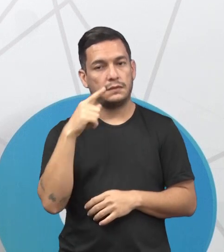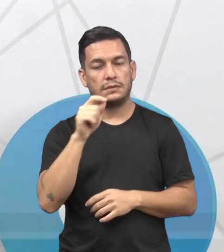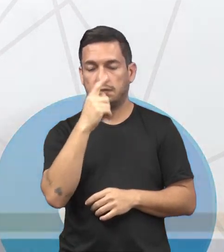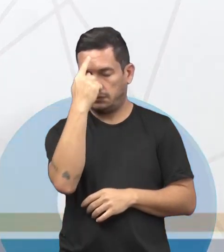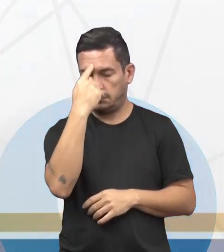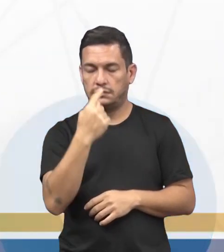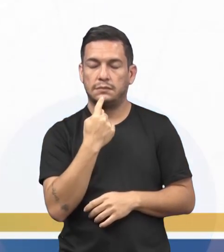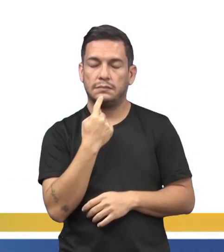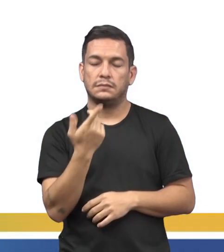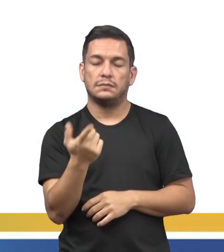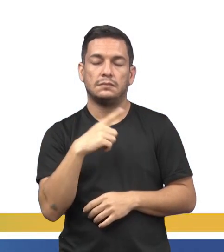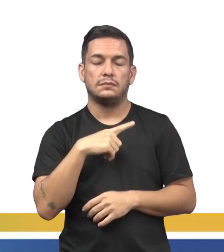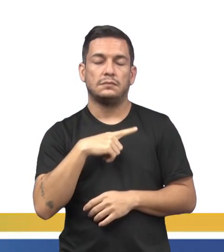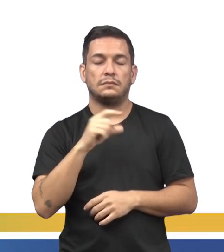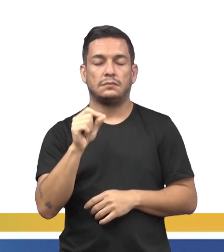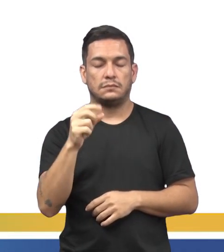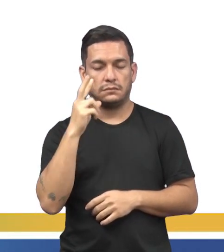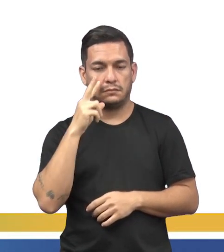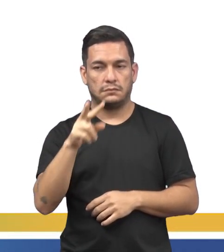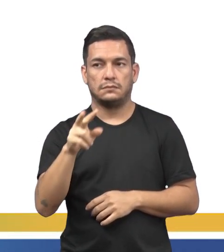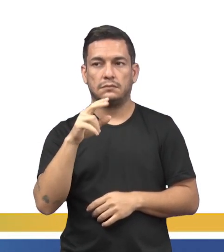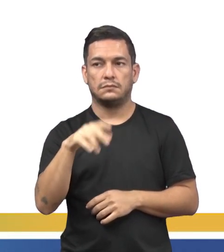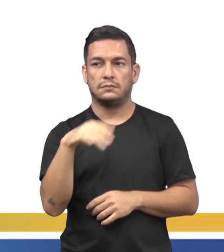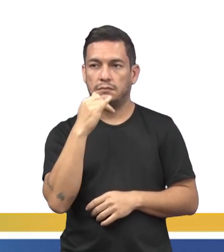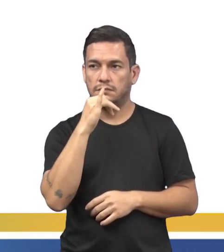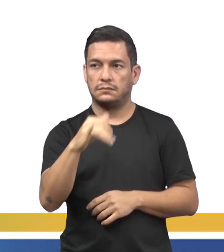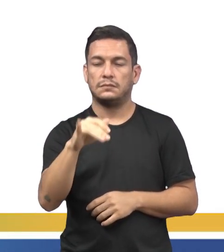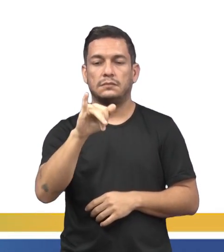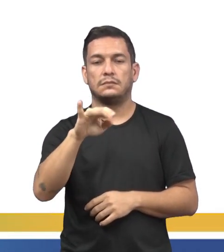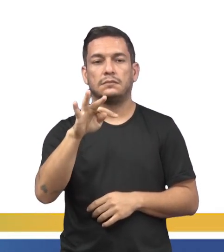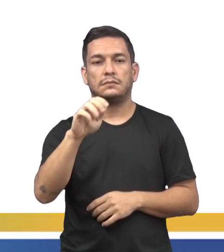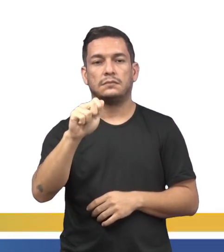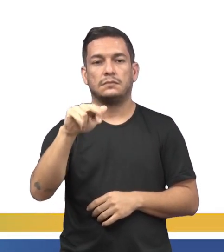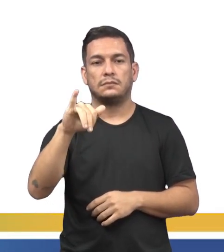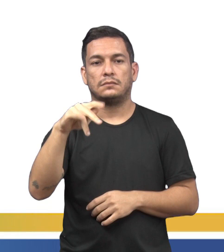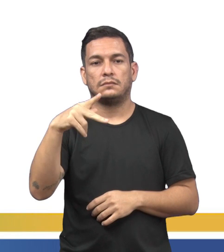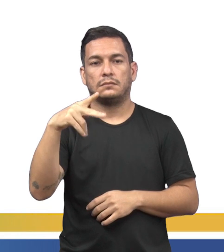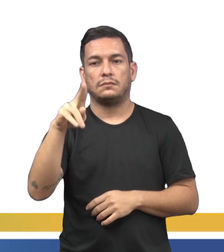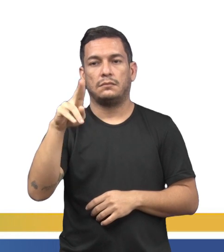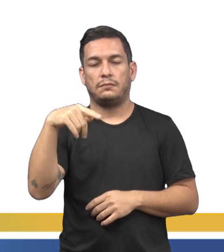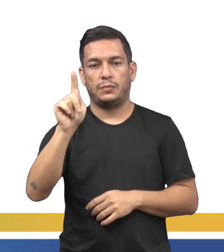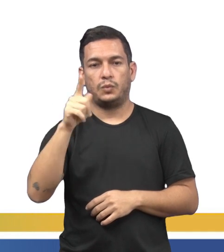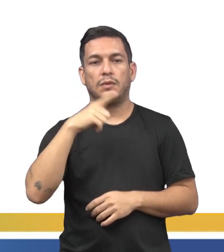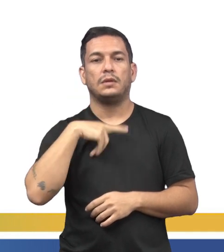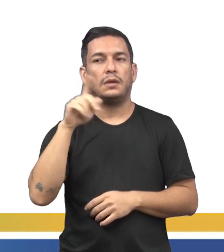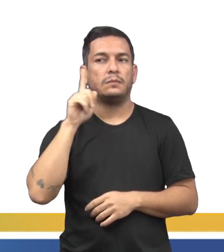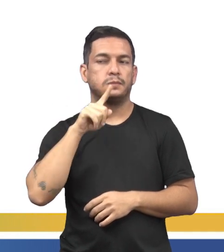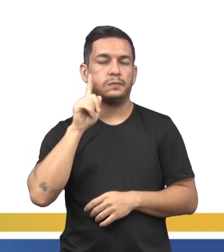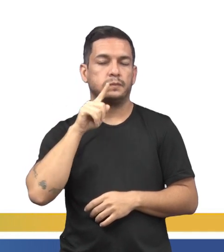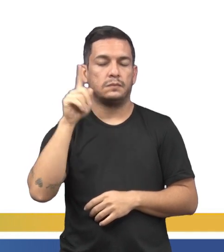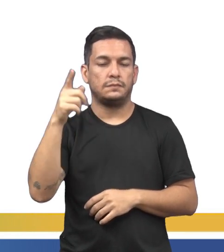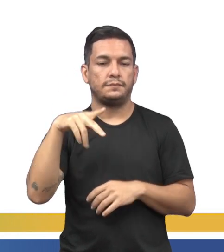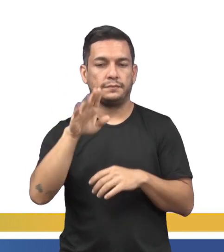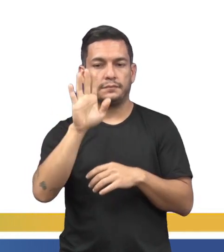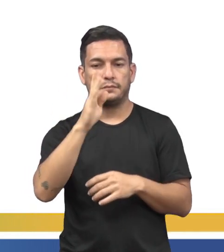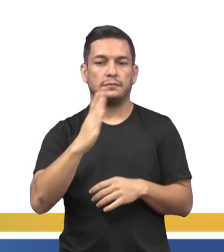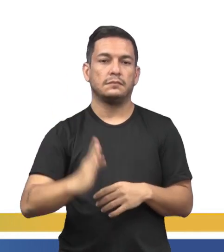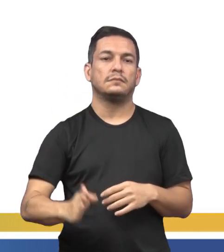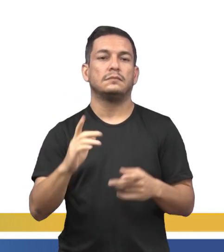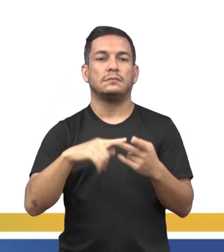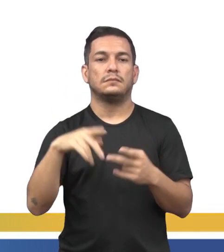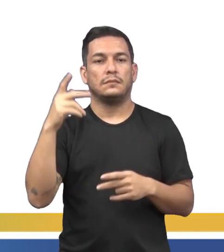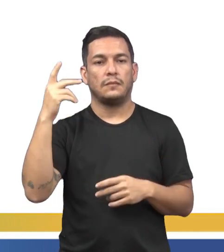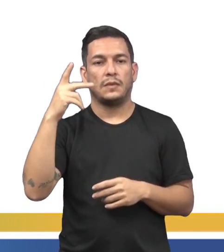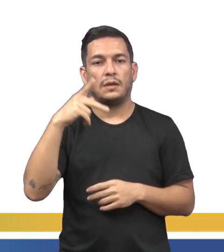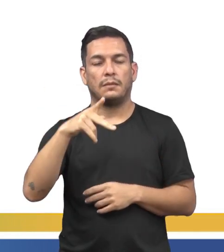nossa imagem, nós estamos tendo uma visão aérea da usina de Itaipu, que é uma usina internacional entre o Brasil e entre o Paraguai, que é